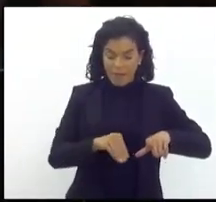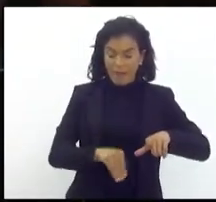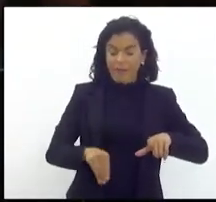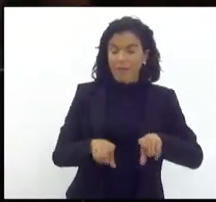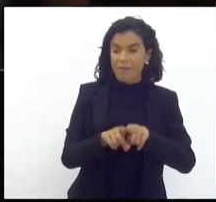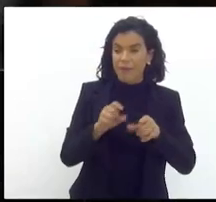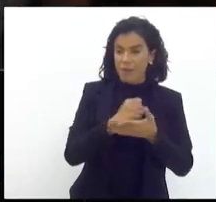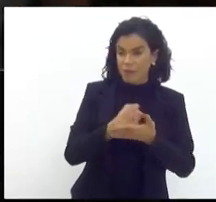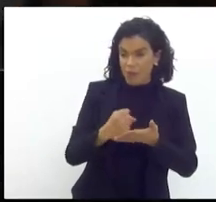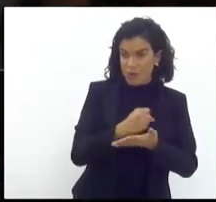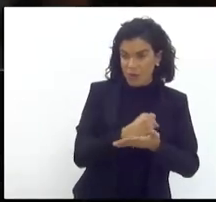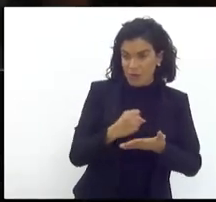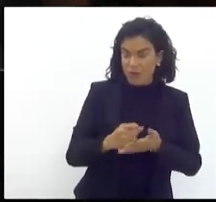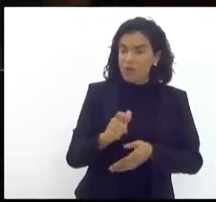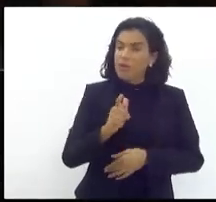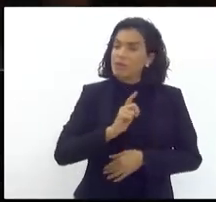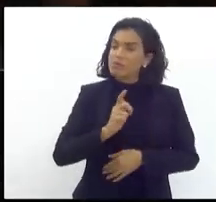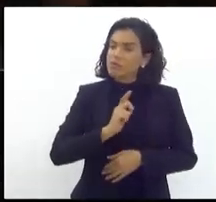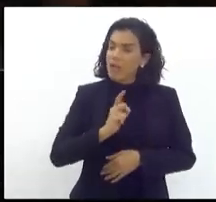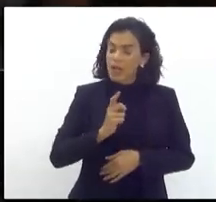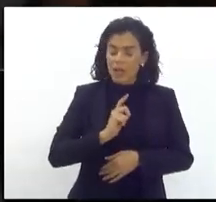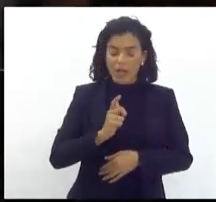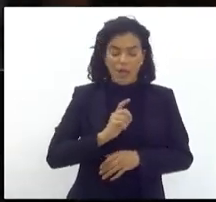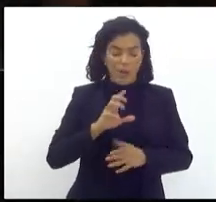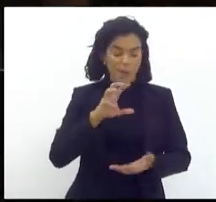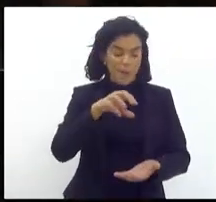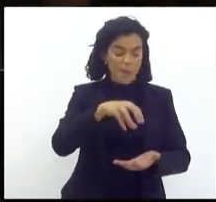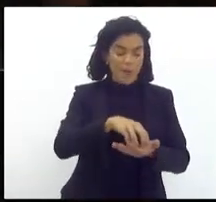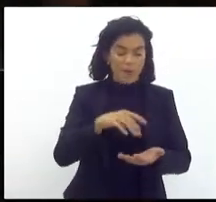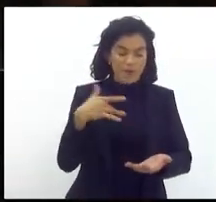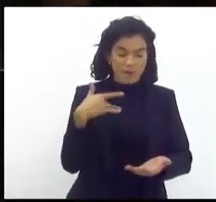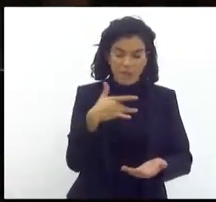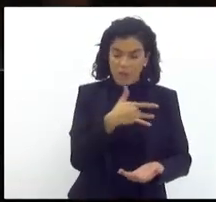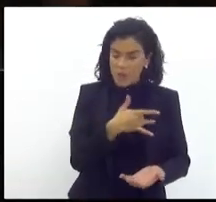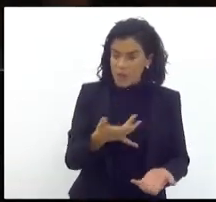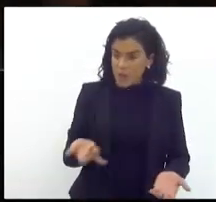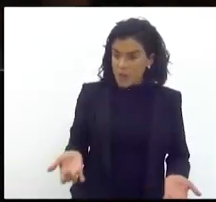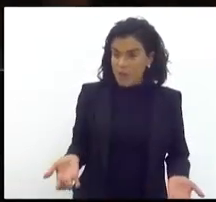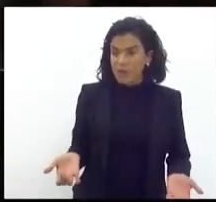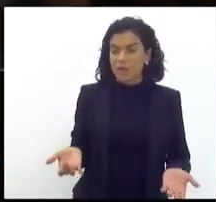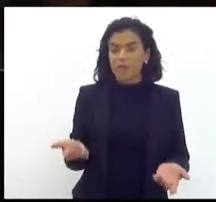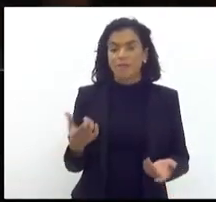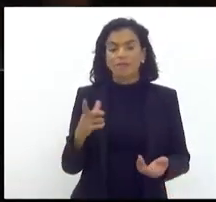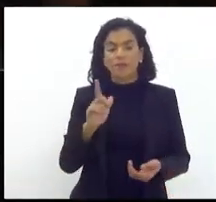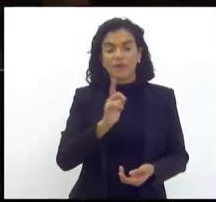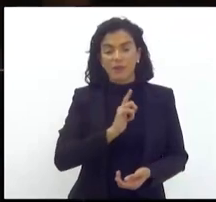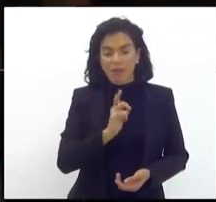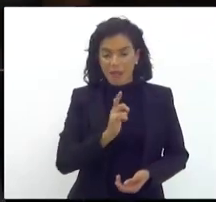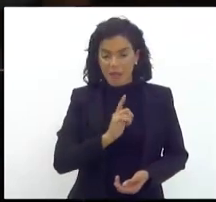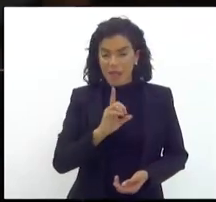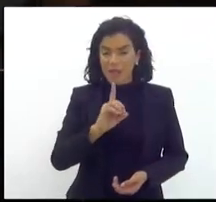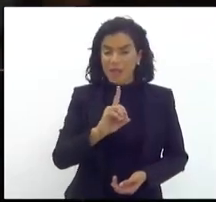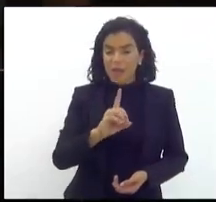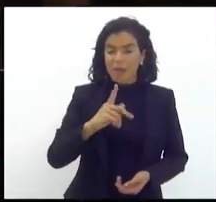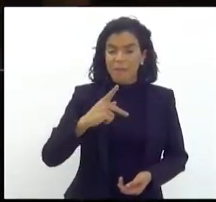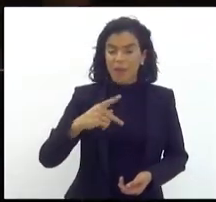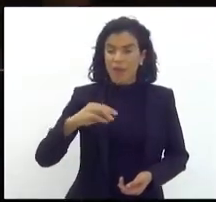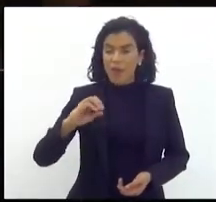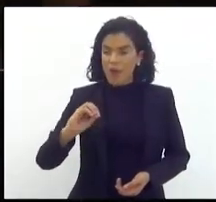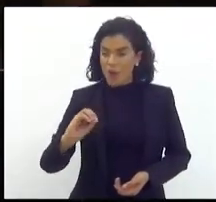que teríamos posse de saúde nesses dois condomínios Minha Casa Minha Vida que teríamos DPO